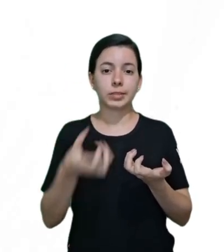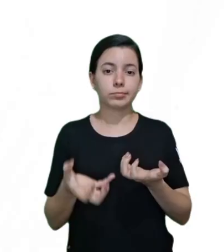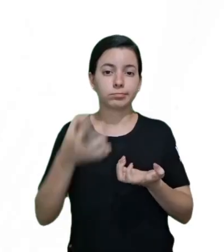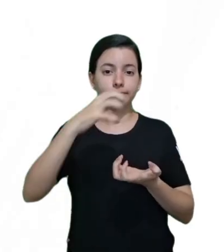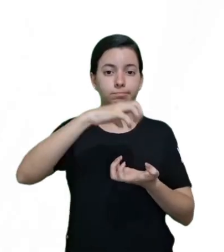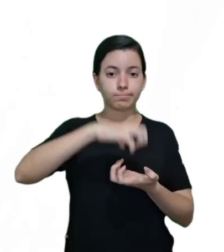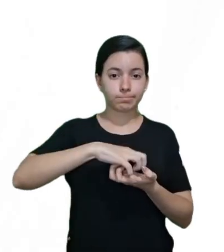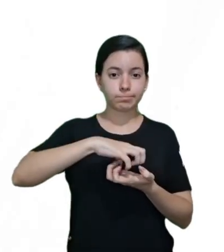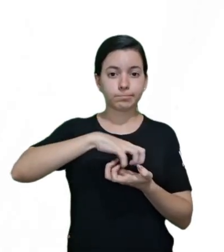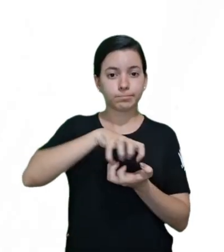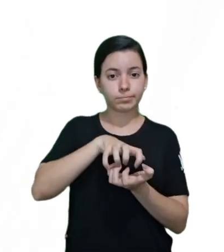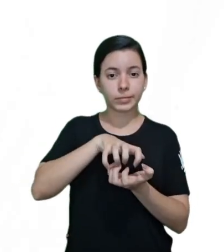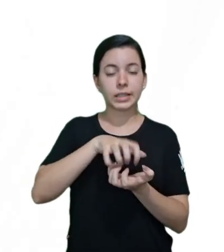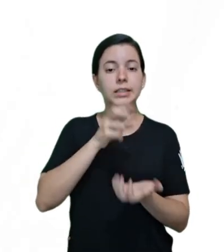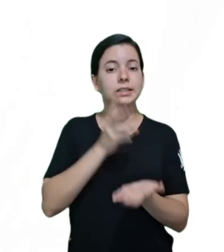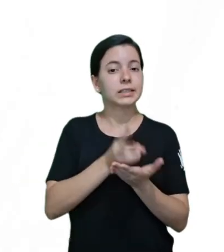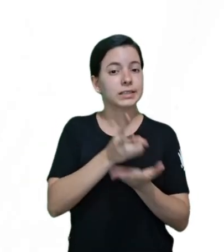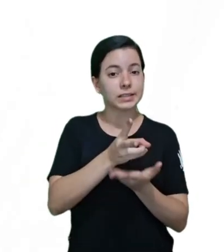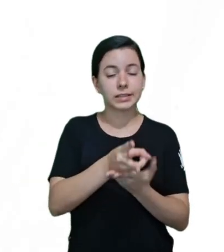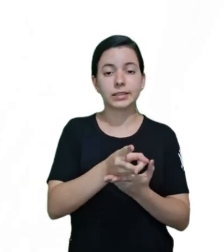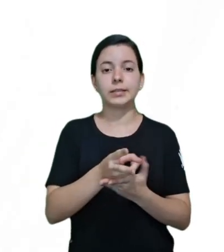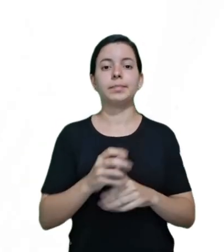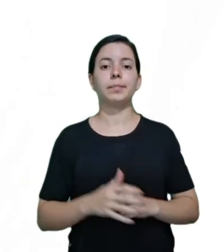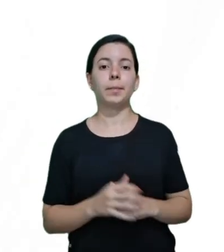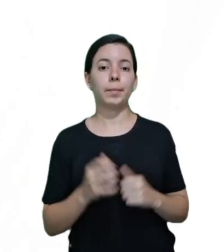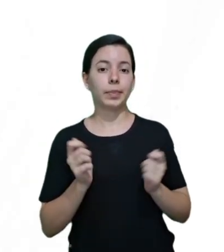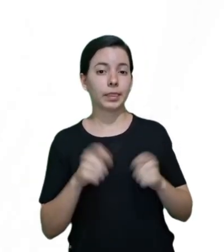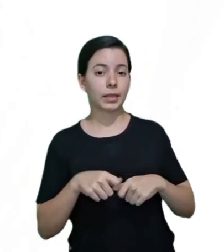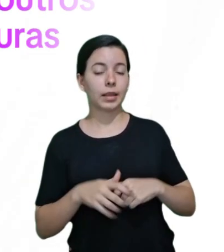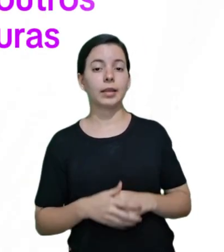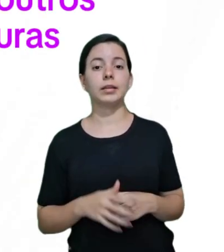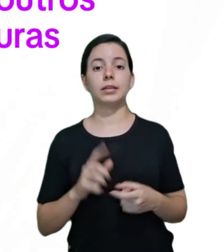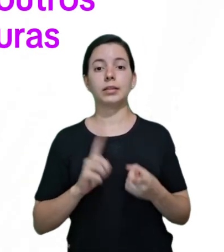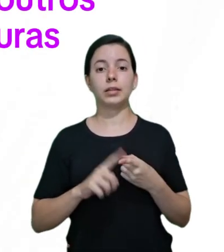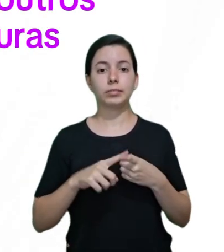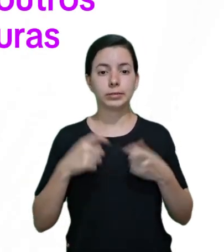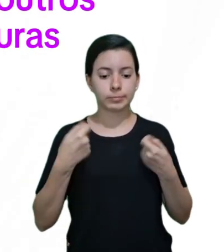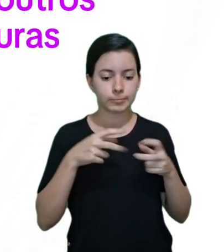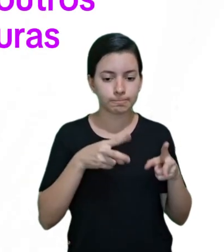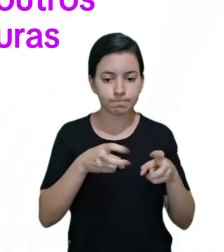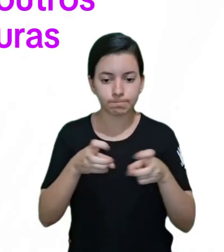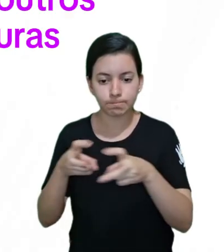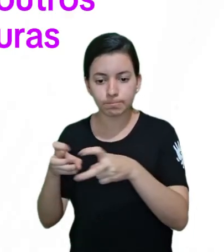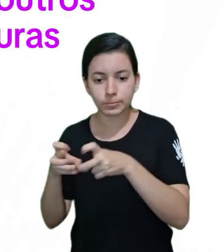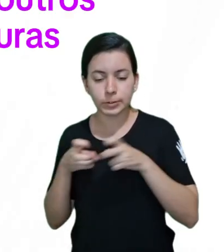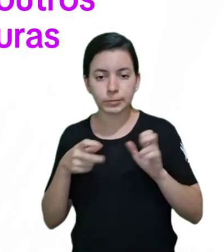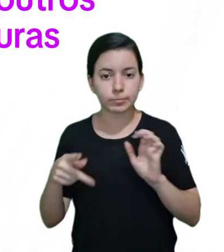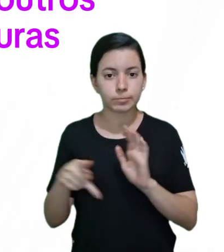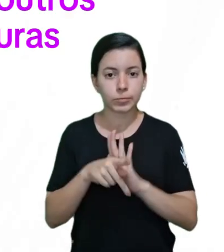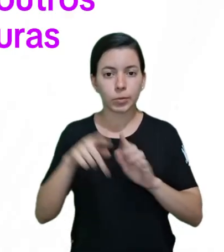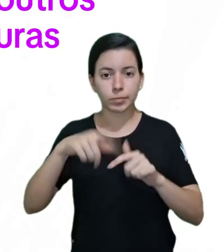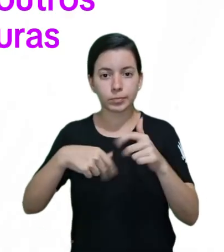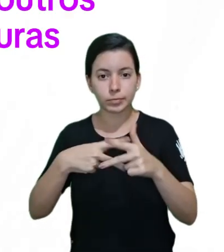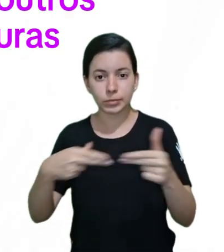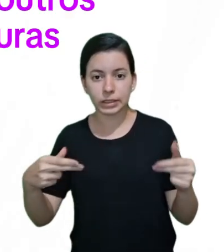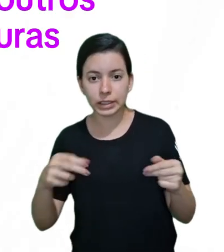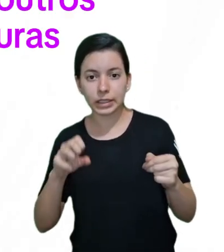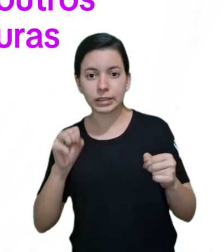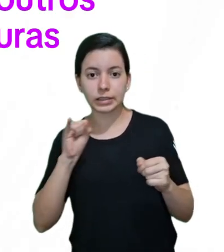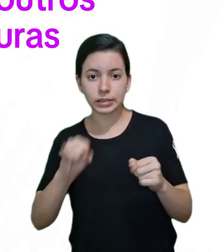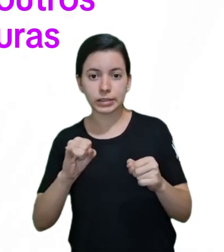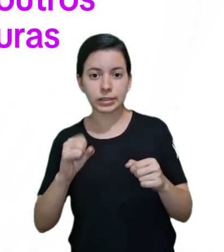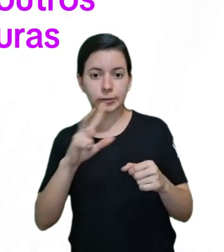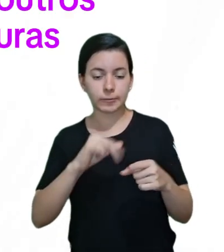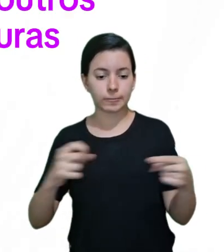manter as placas de Petri fechadas sempre que possível, esterilizar eficazmente alças de inoculação e outros equipamentos